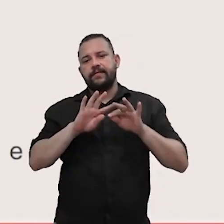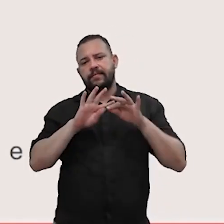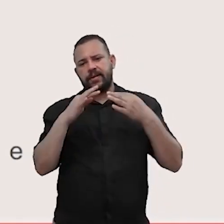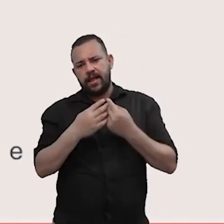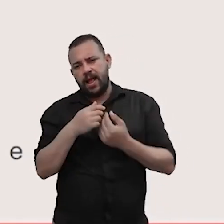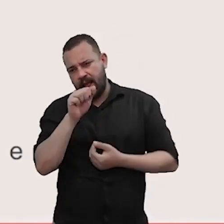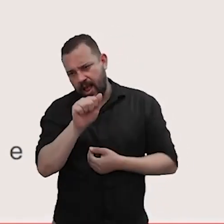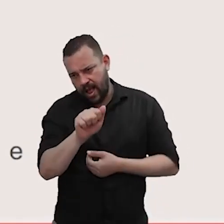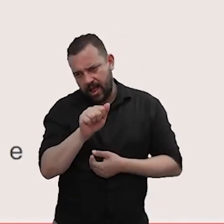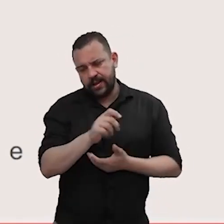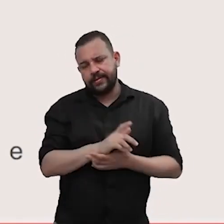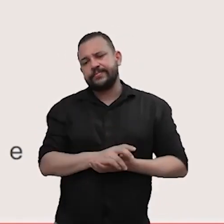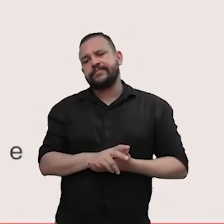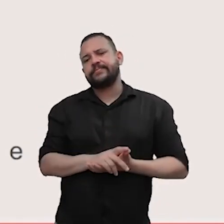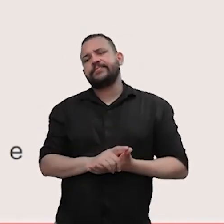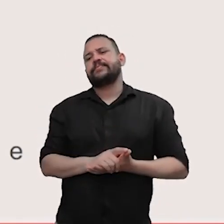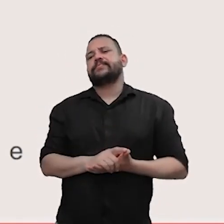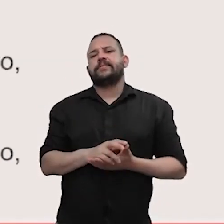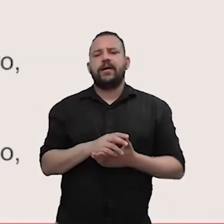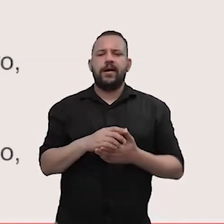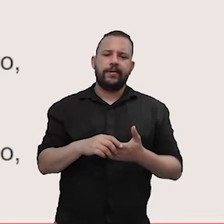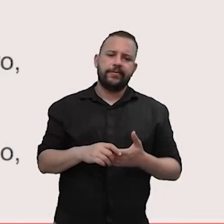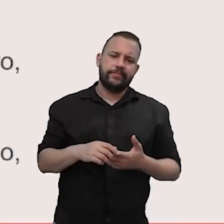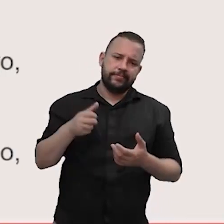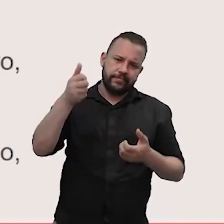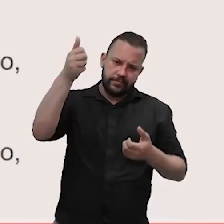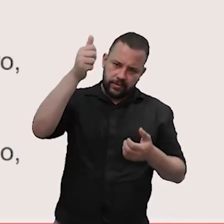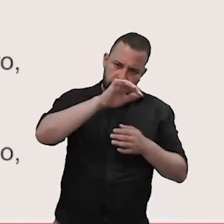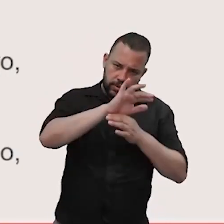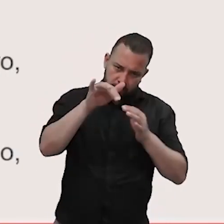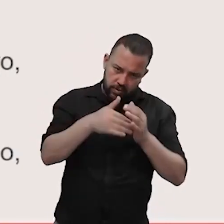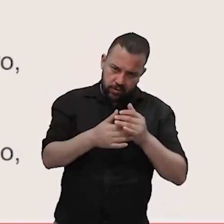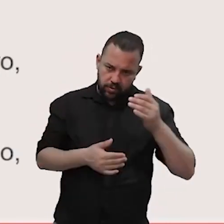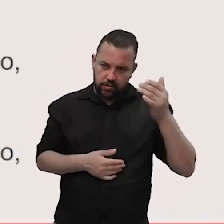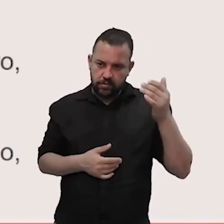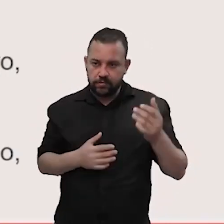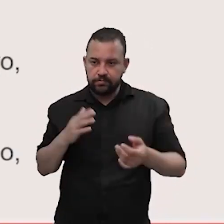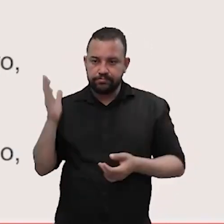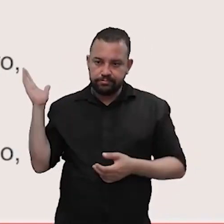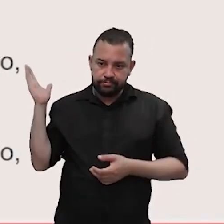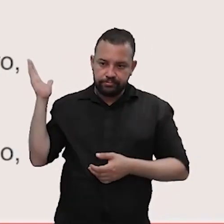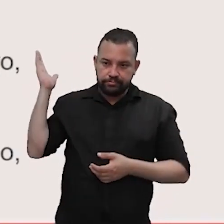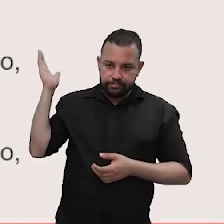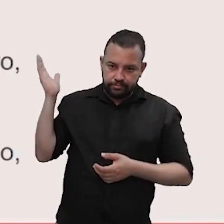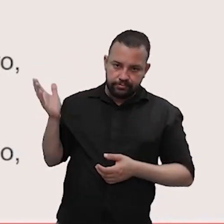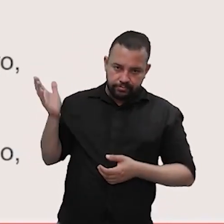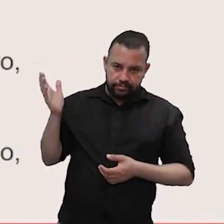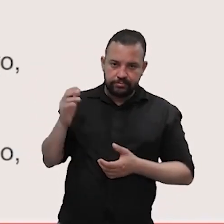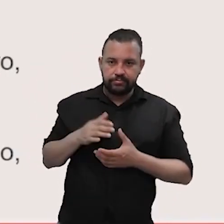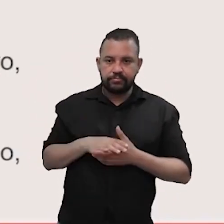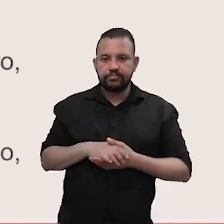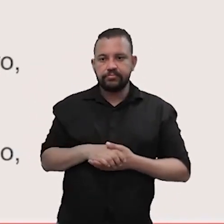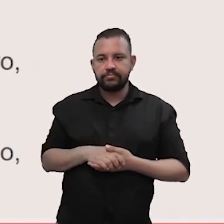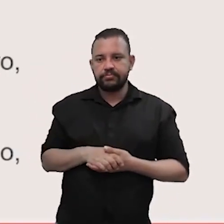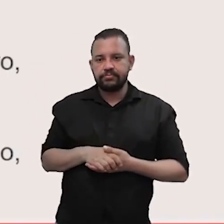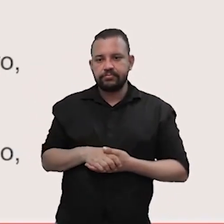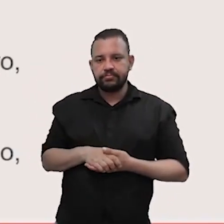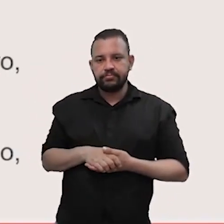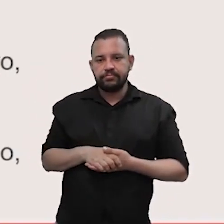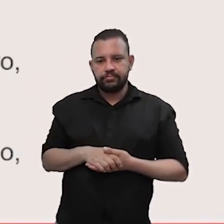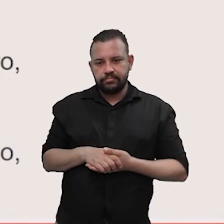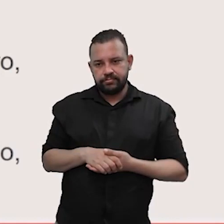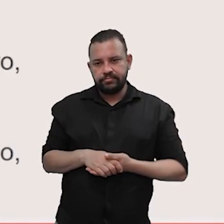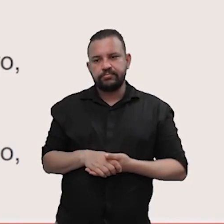3A a família do boro, a família 4A a família do carbono, a família 5A a família do nitrogênio, a 6A do